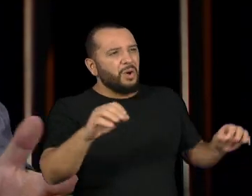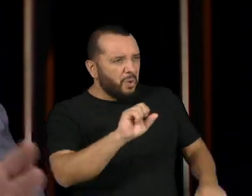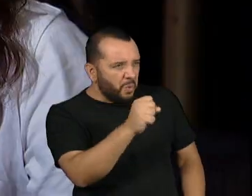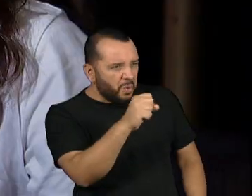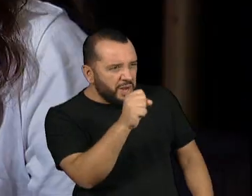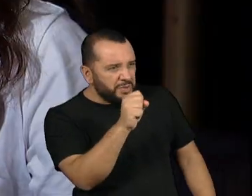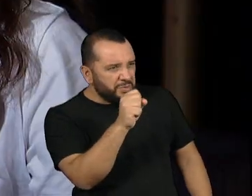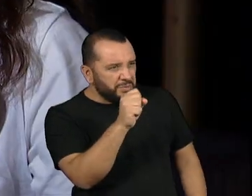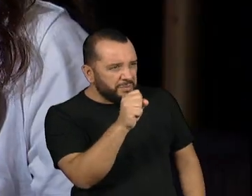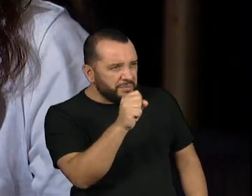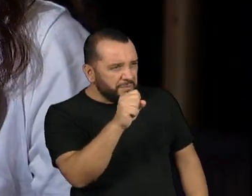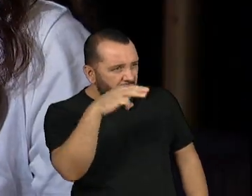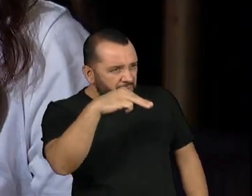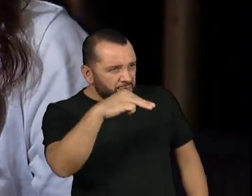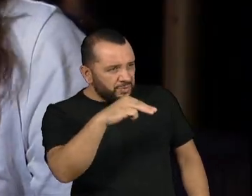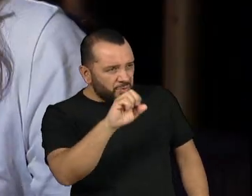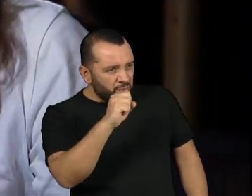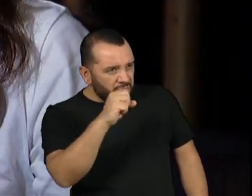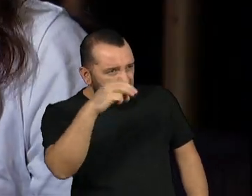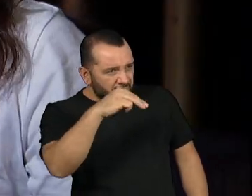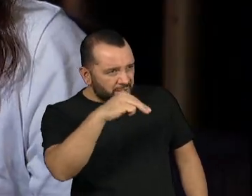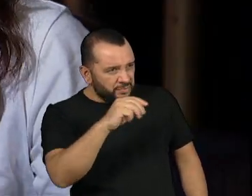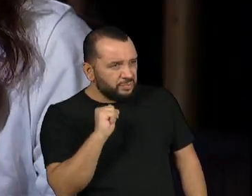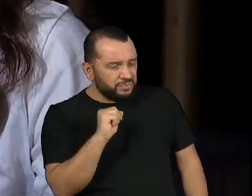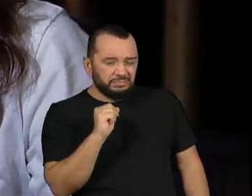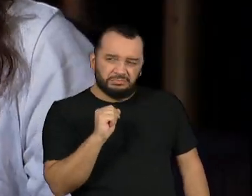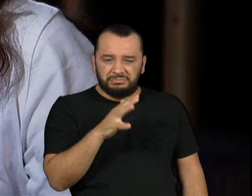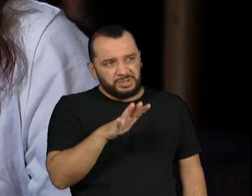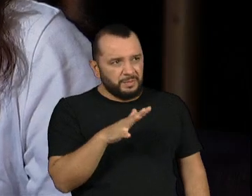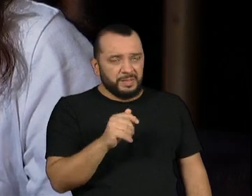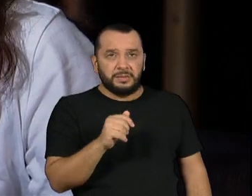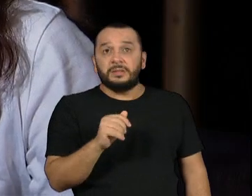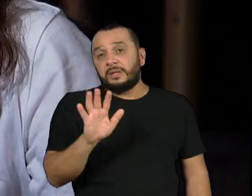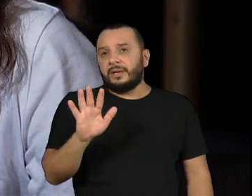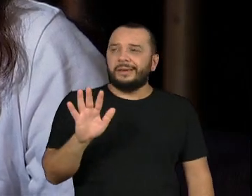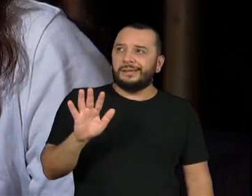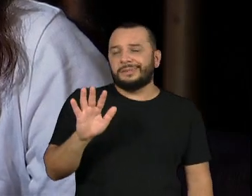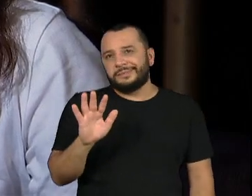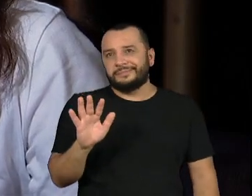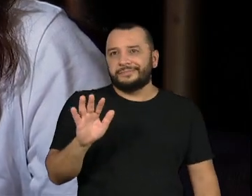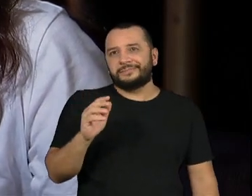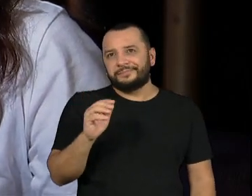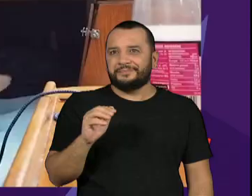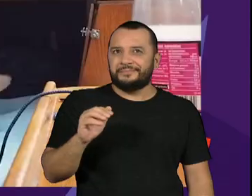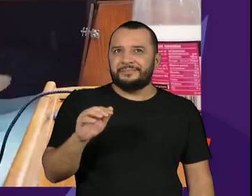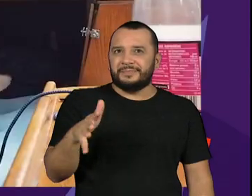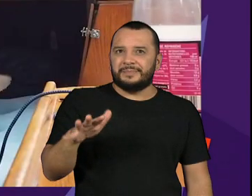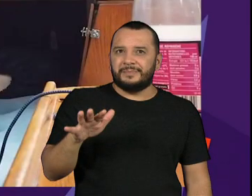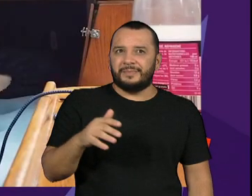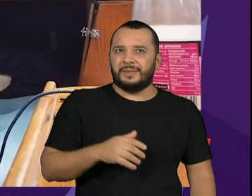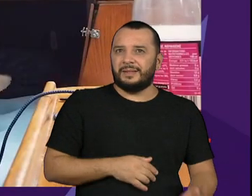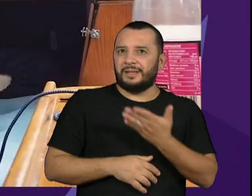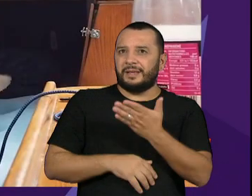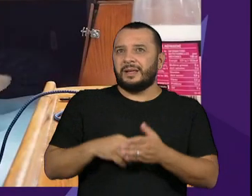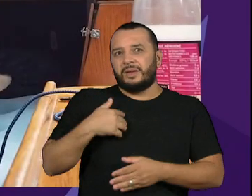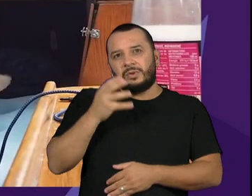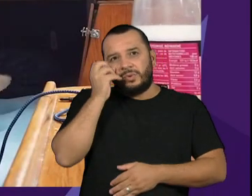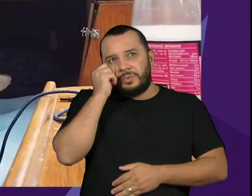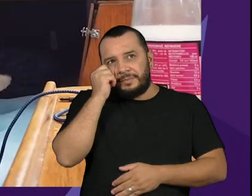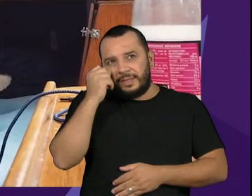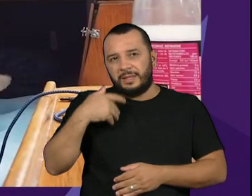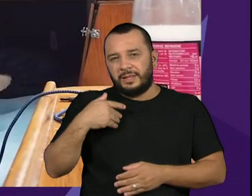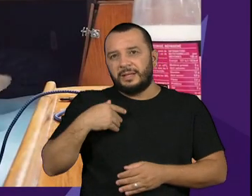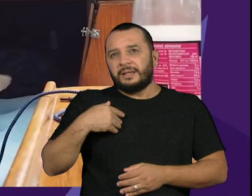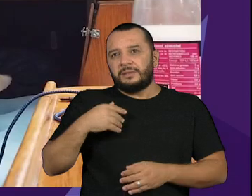metros, né? Mas assim, para dar uma ideia de como era o espaço de vida, eu dormia numa cama que